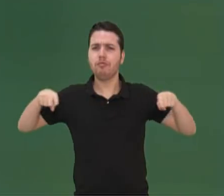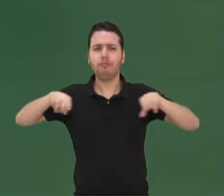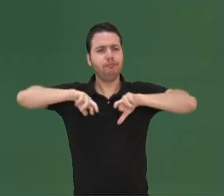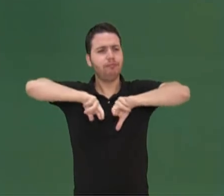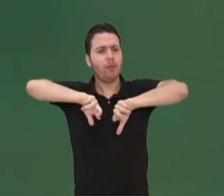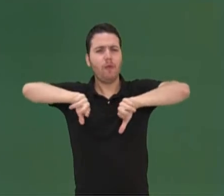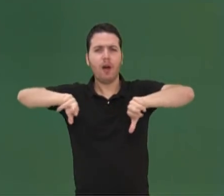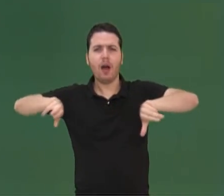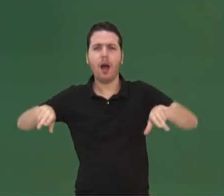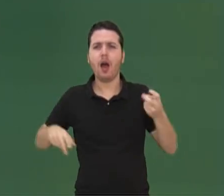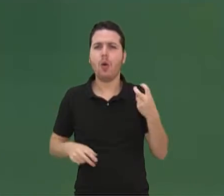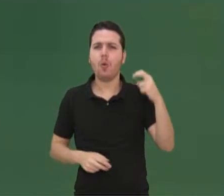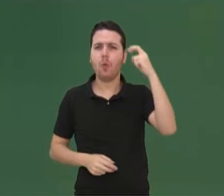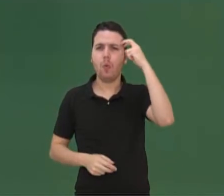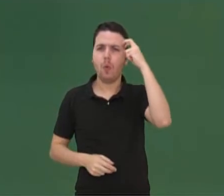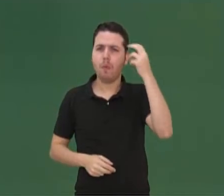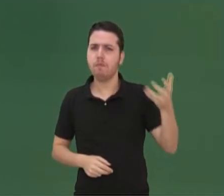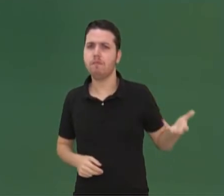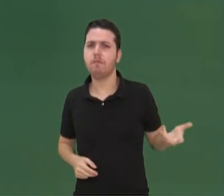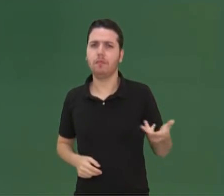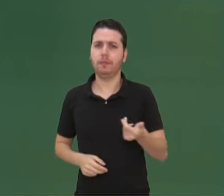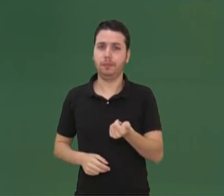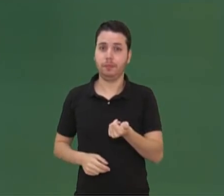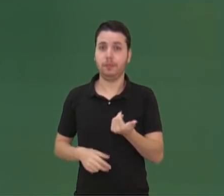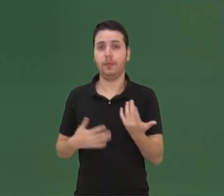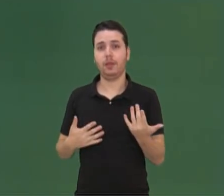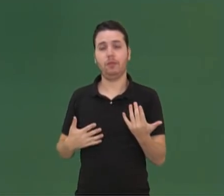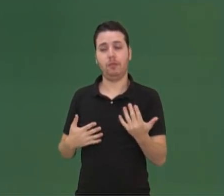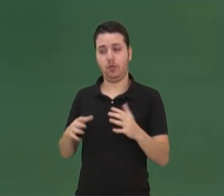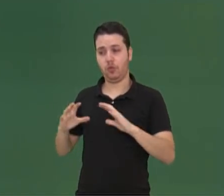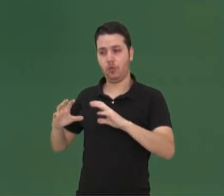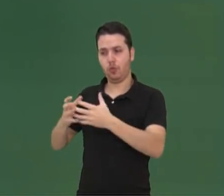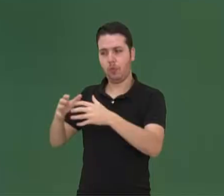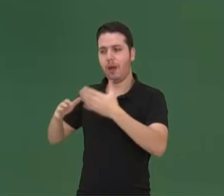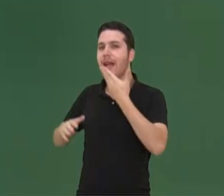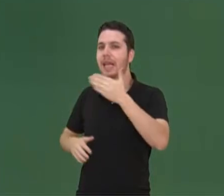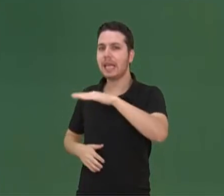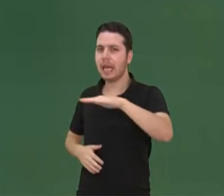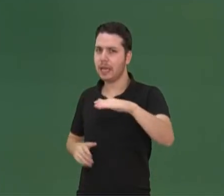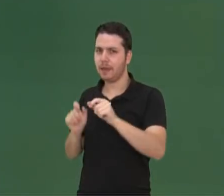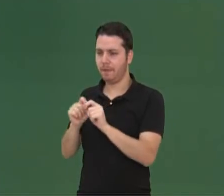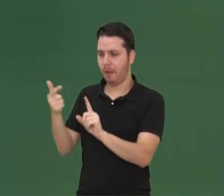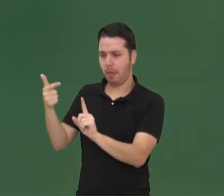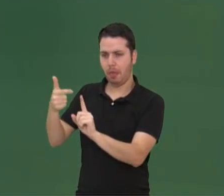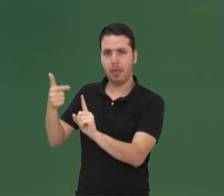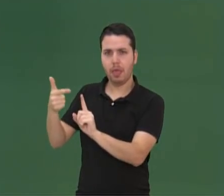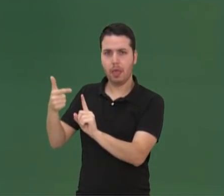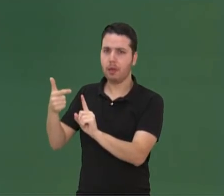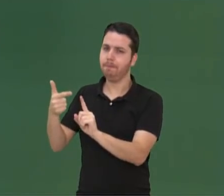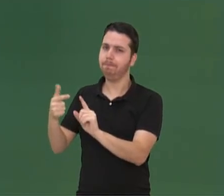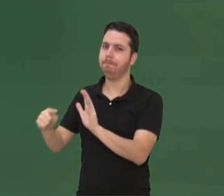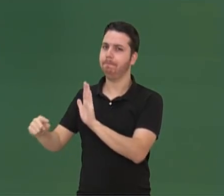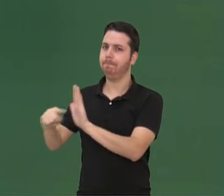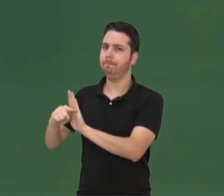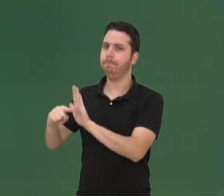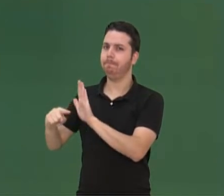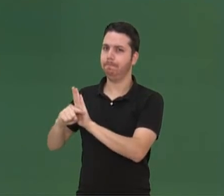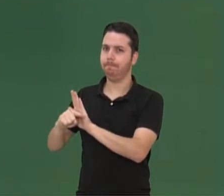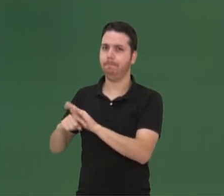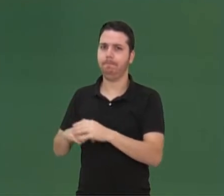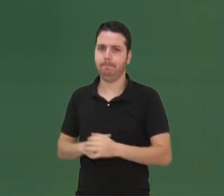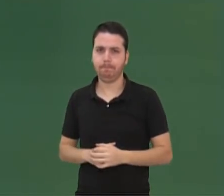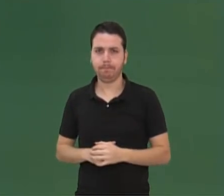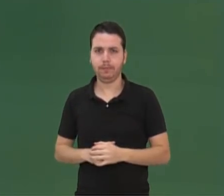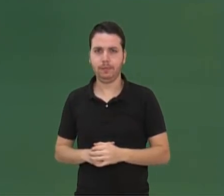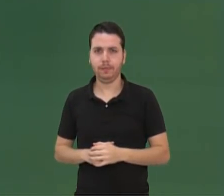riquíssima? Pois é. Ponto negativo para quem faz bullying, né? Ponto